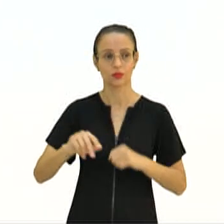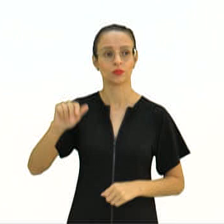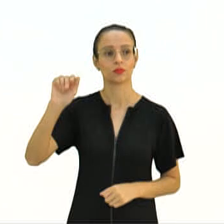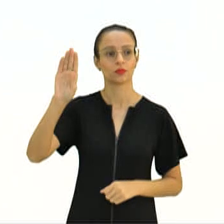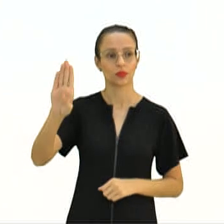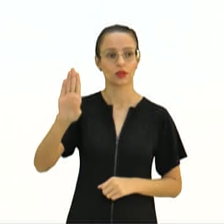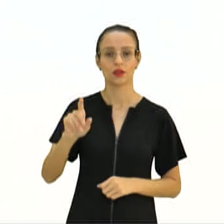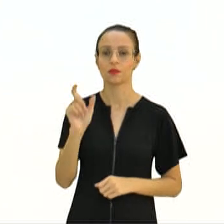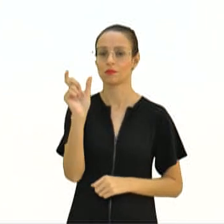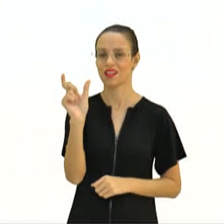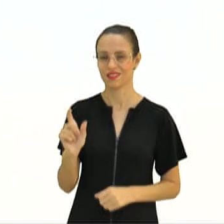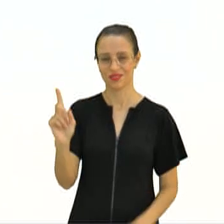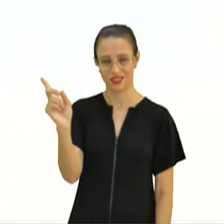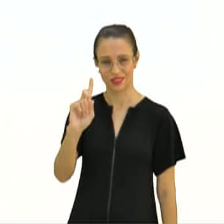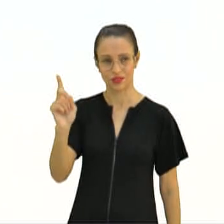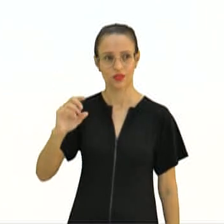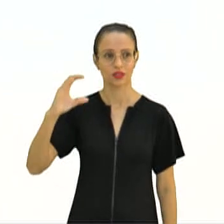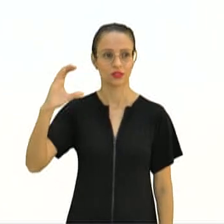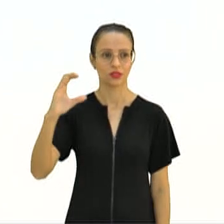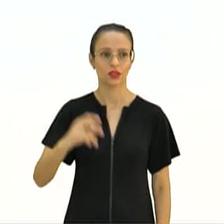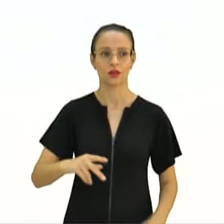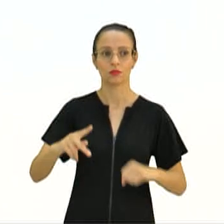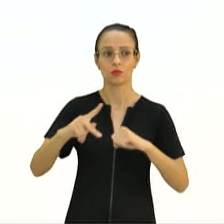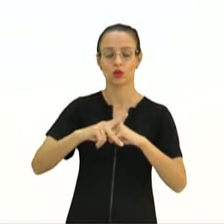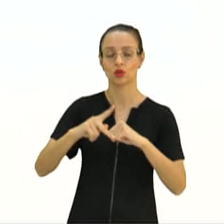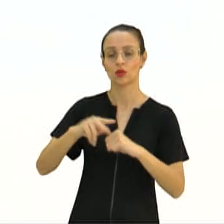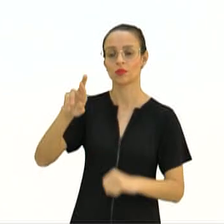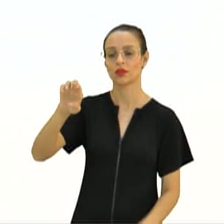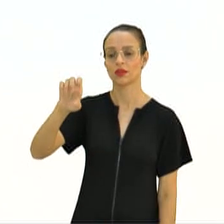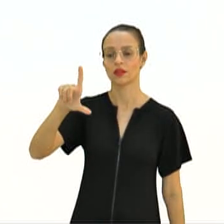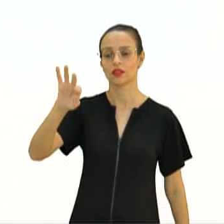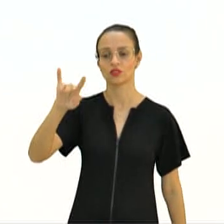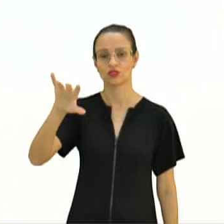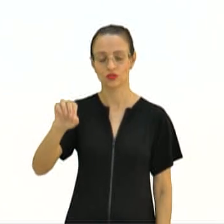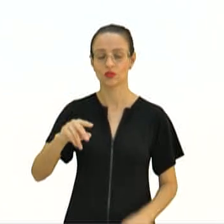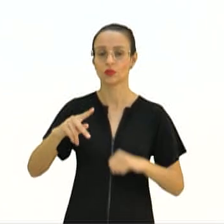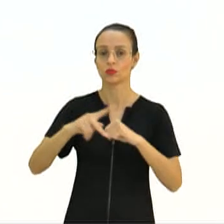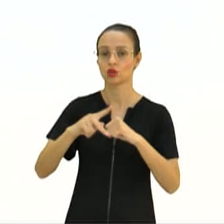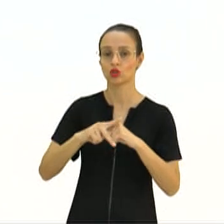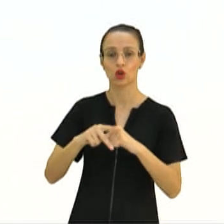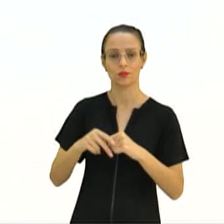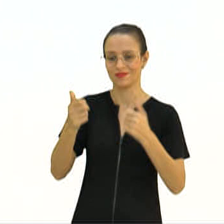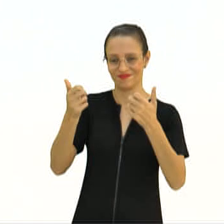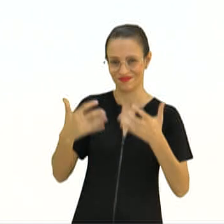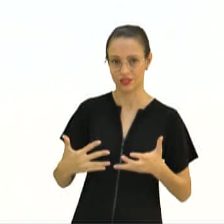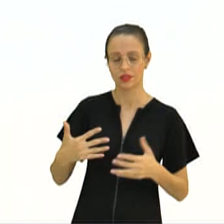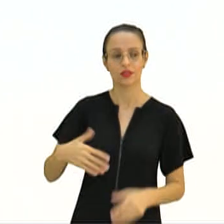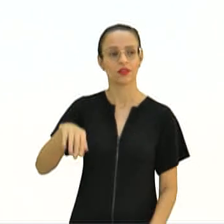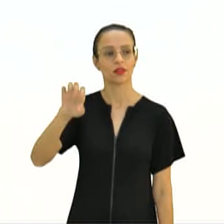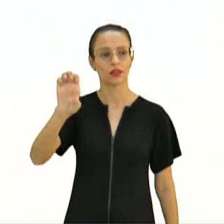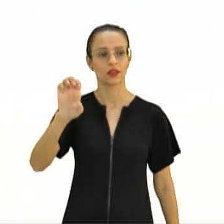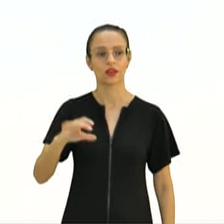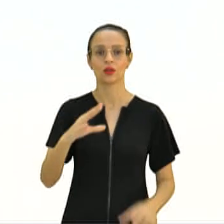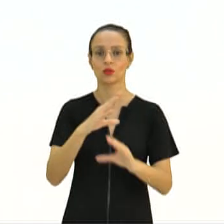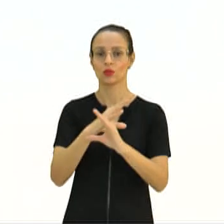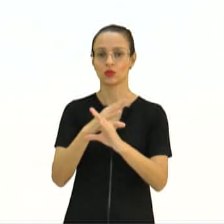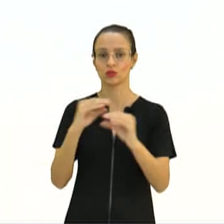B, palavras negativas. C, pronome relativo. D, pronome indefinido. E,